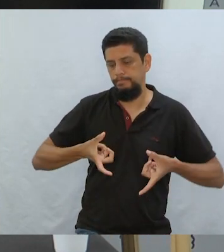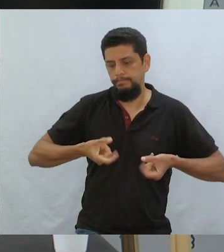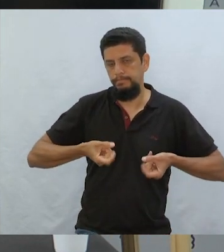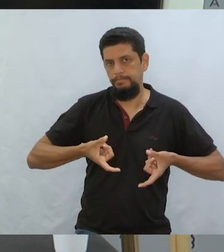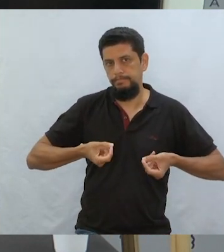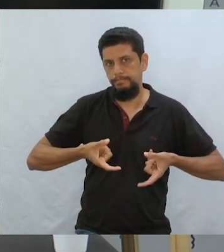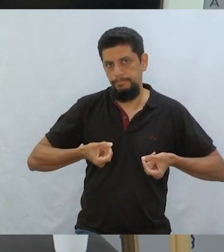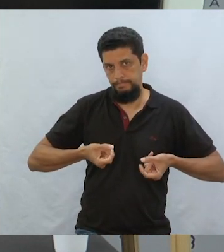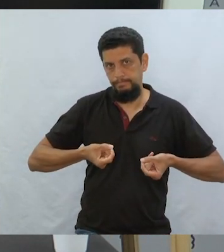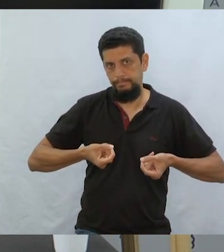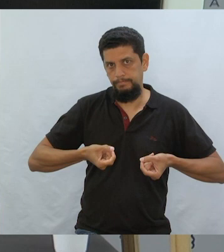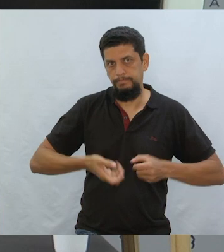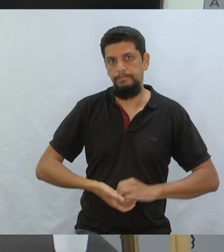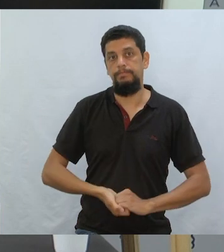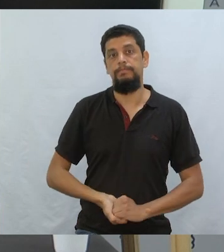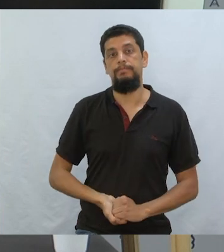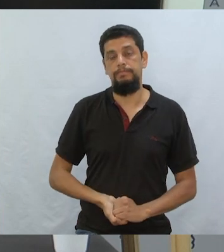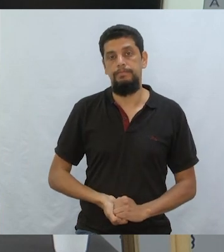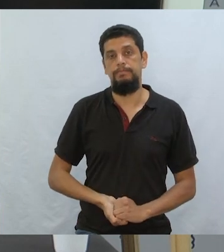14 grampos.